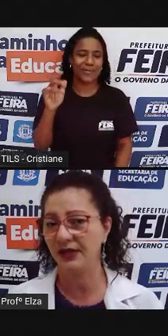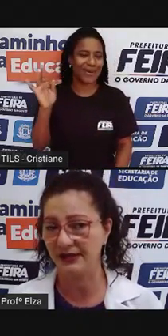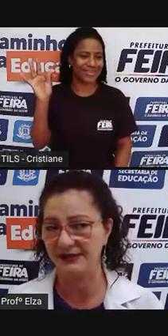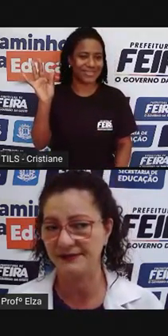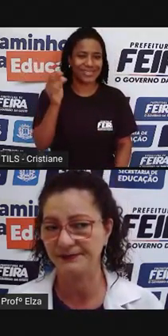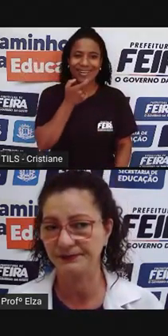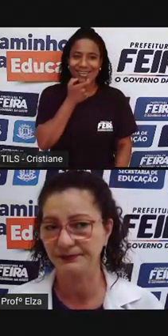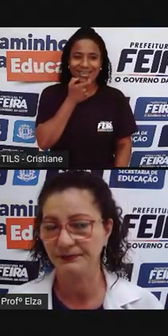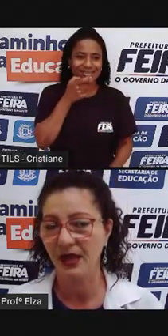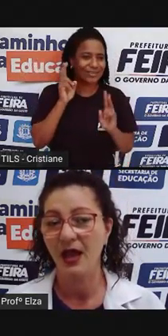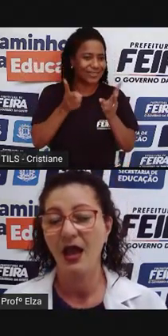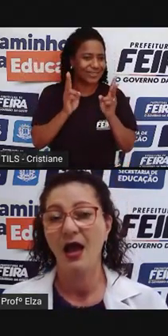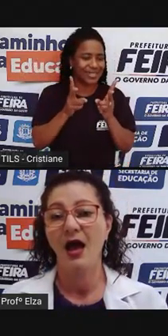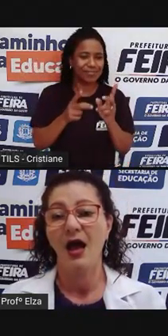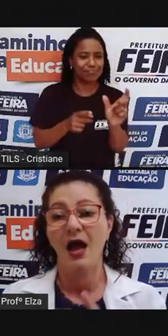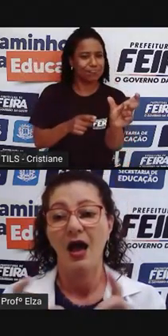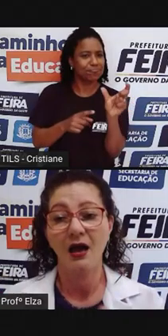o inglês.